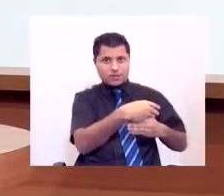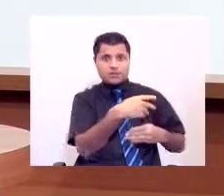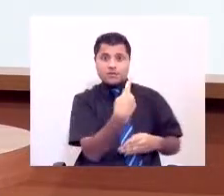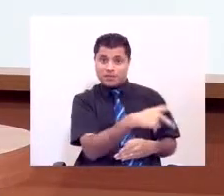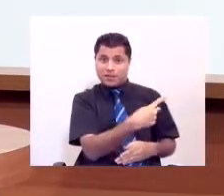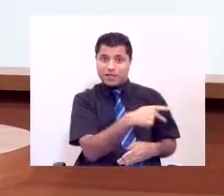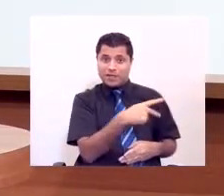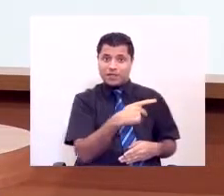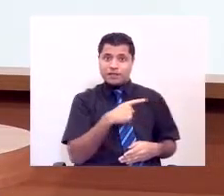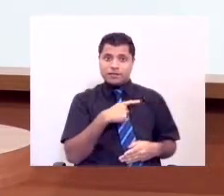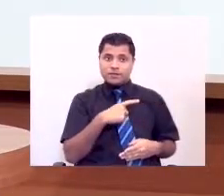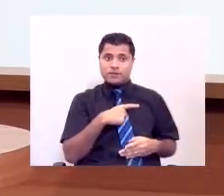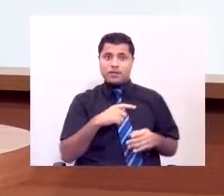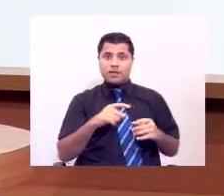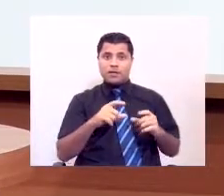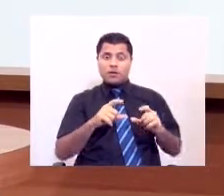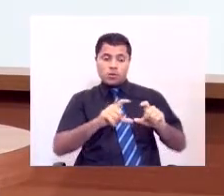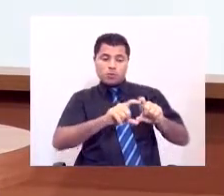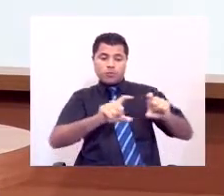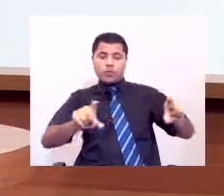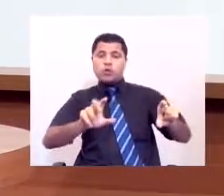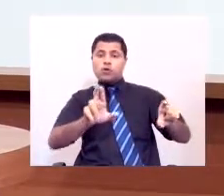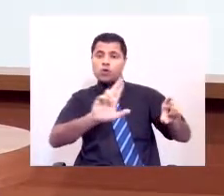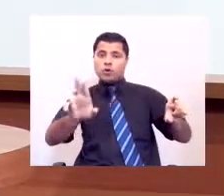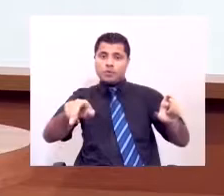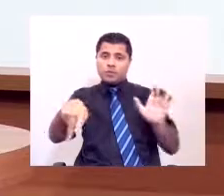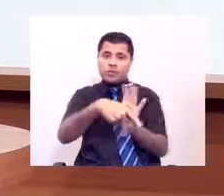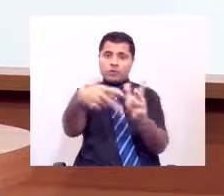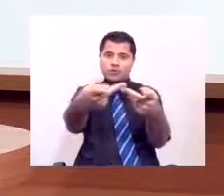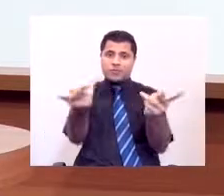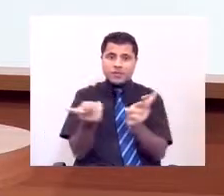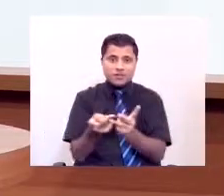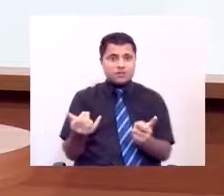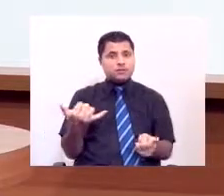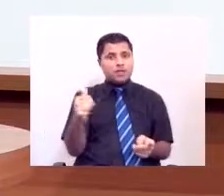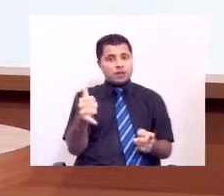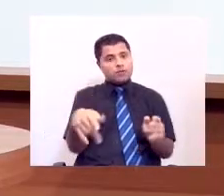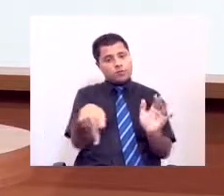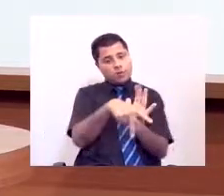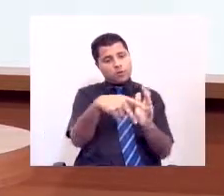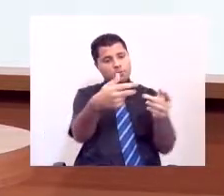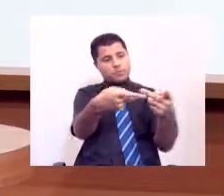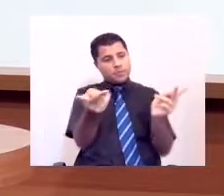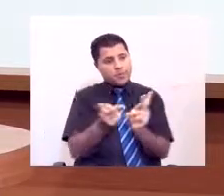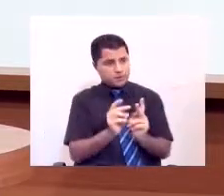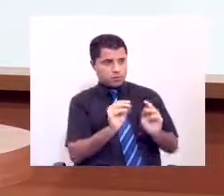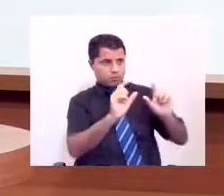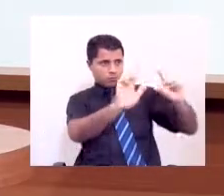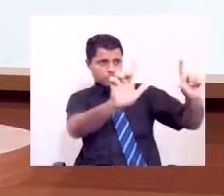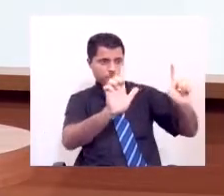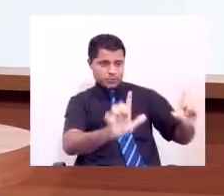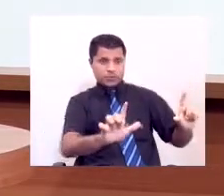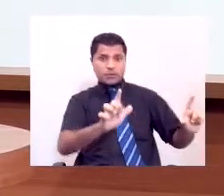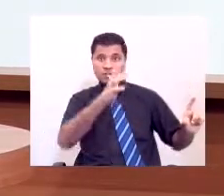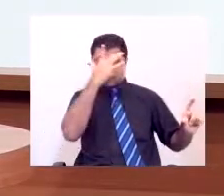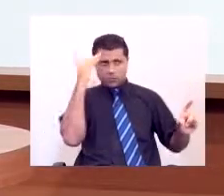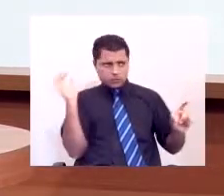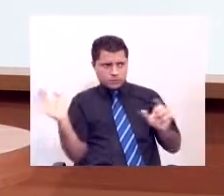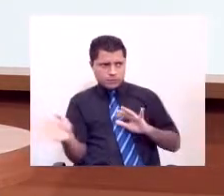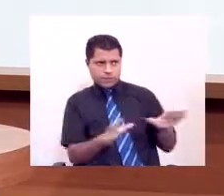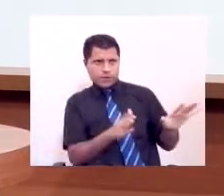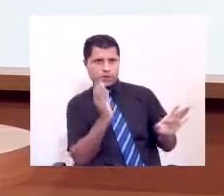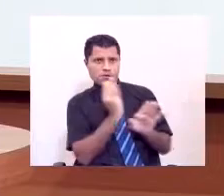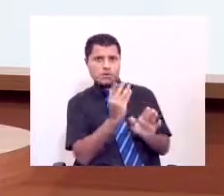da pizzaria, o nome da pizzaria, telefone da pizzaria, para que as pessoas